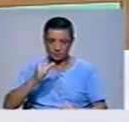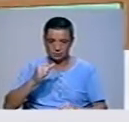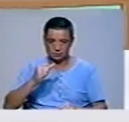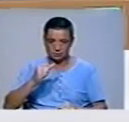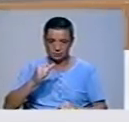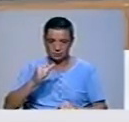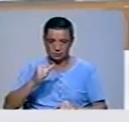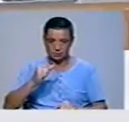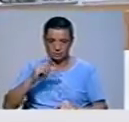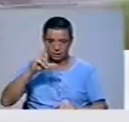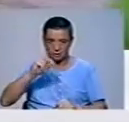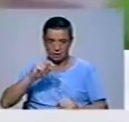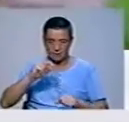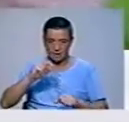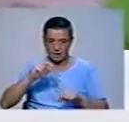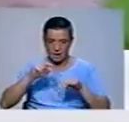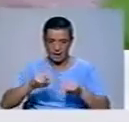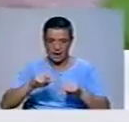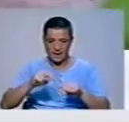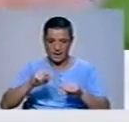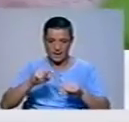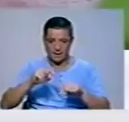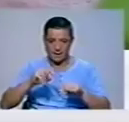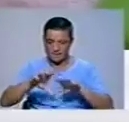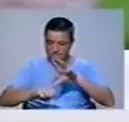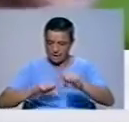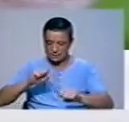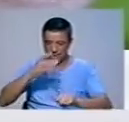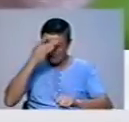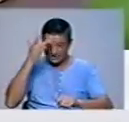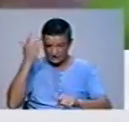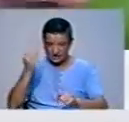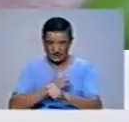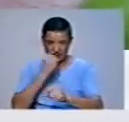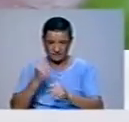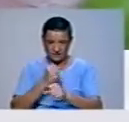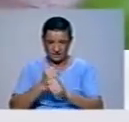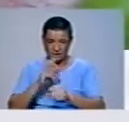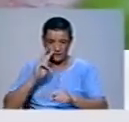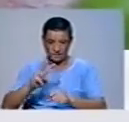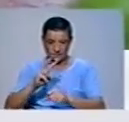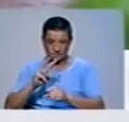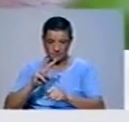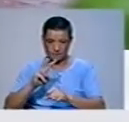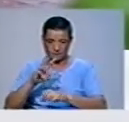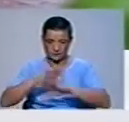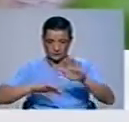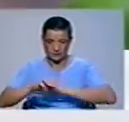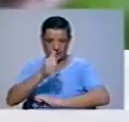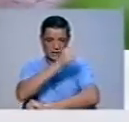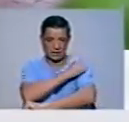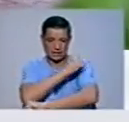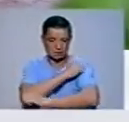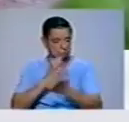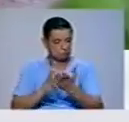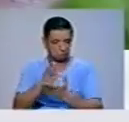se vai colar também ao rolo da massa. É uma massa extremamente simples de trabalhar. É a massa que eu sempre vi fazer lá em casa e que sempre